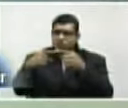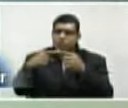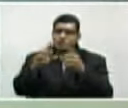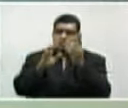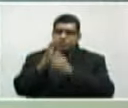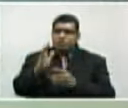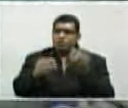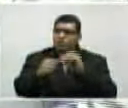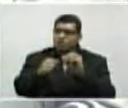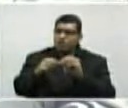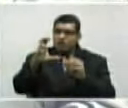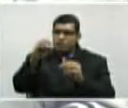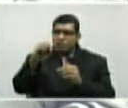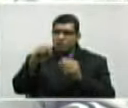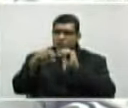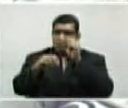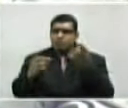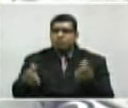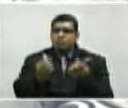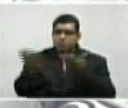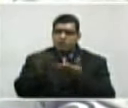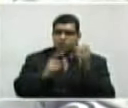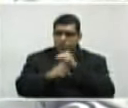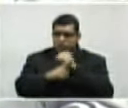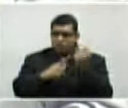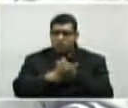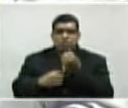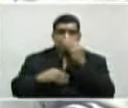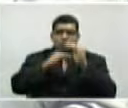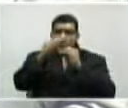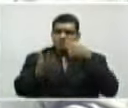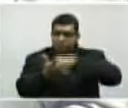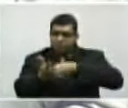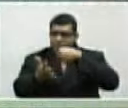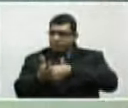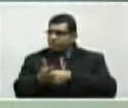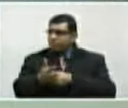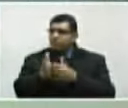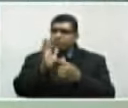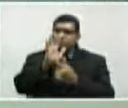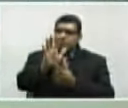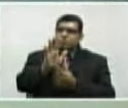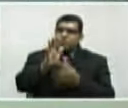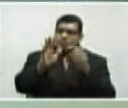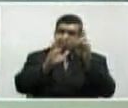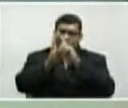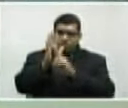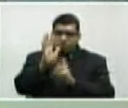gestor para gerir esses 50% dos recursos de ação social, criar a obrigação de apresentação de